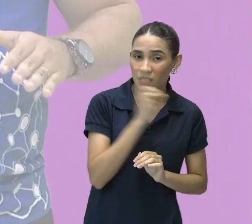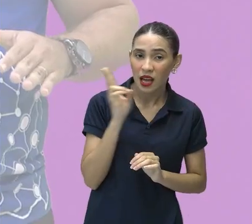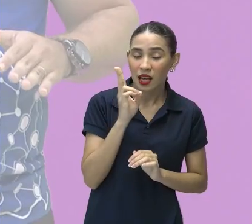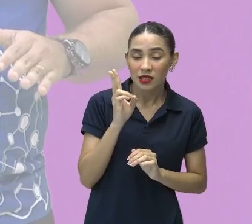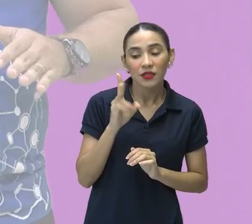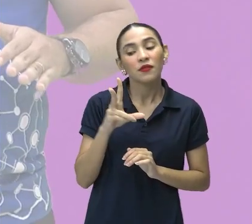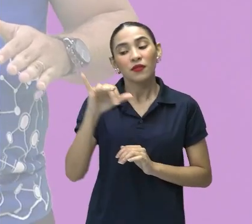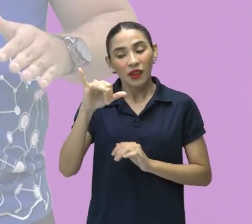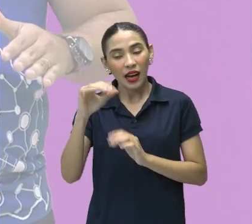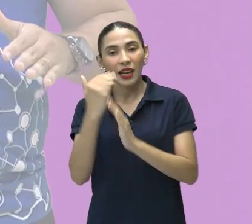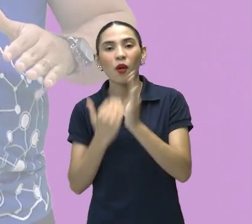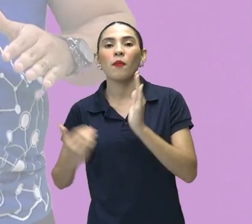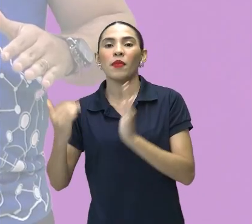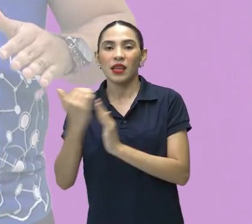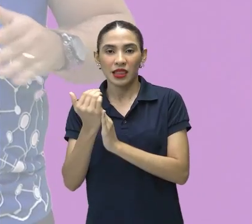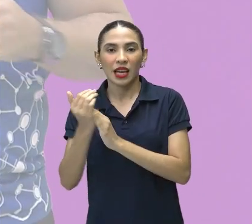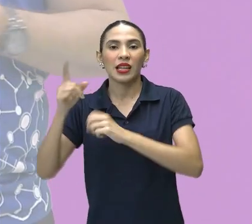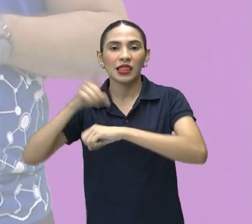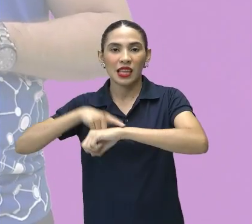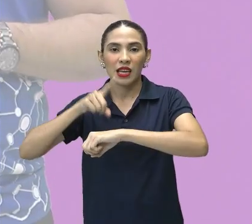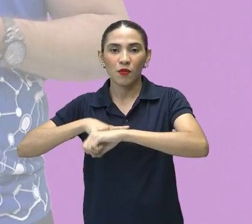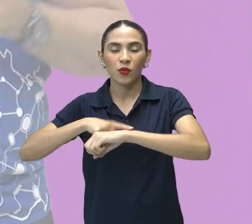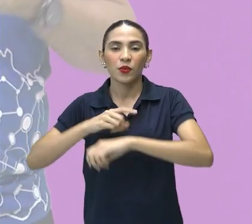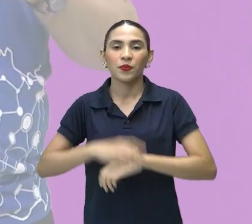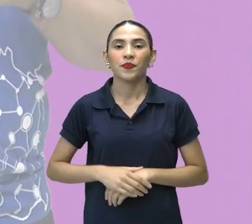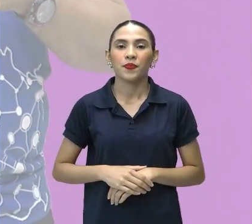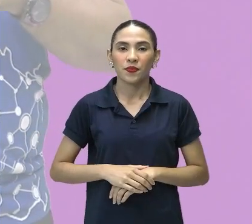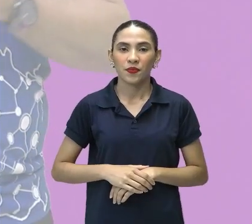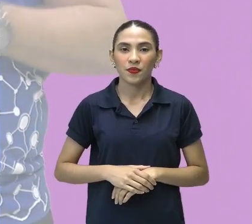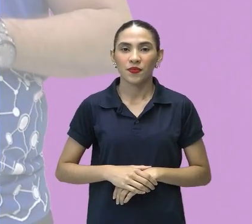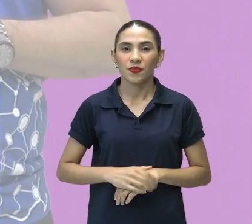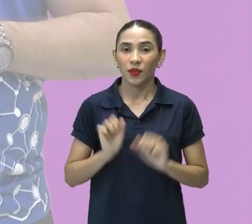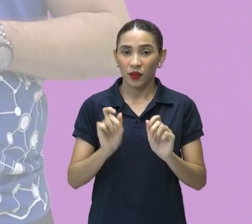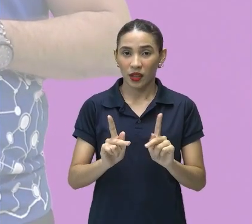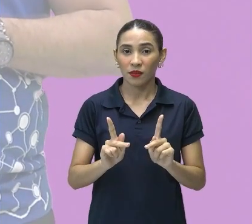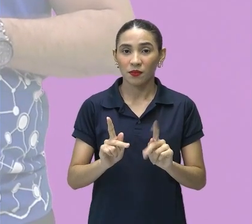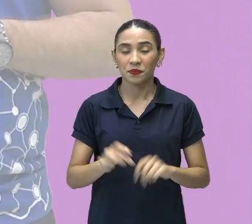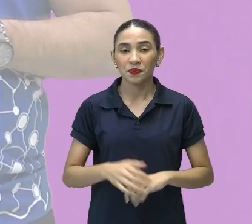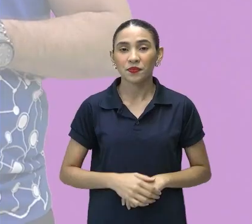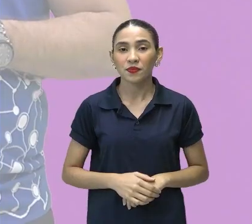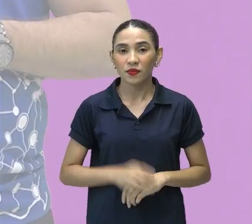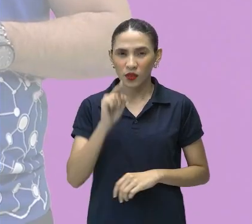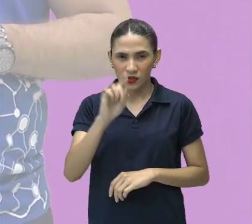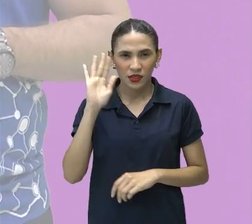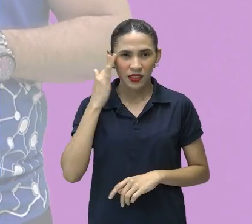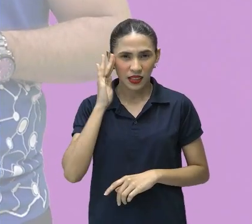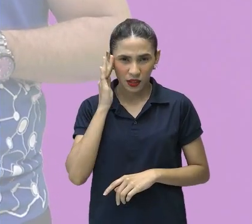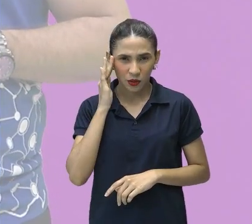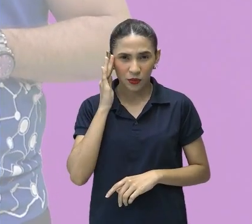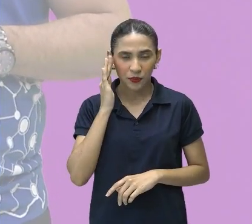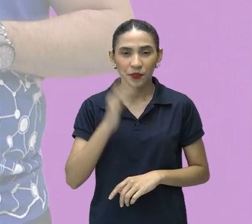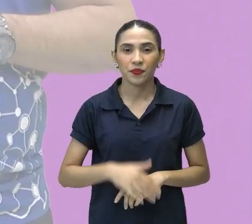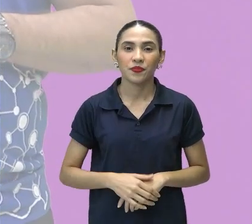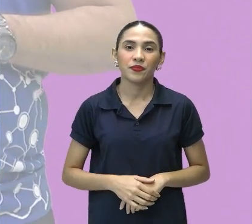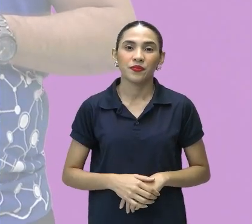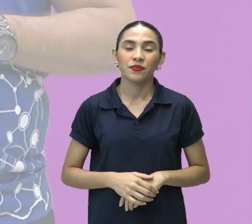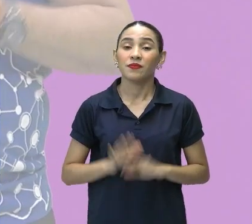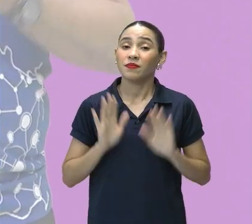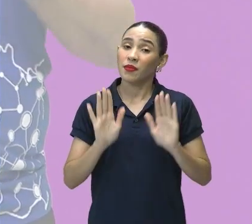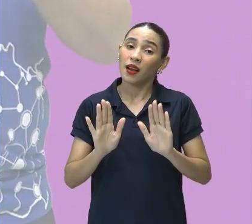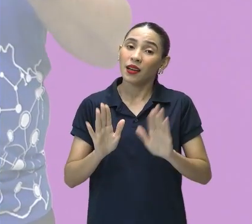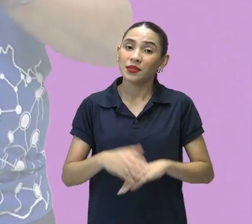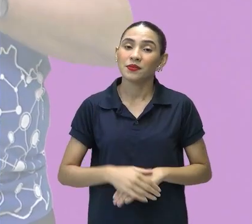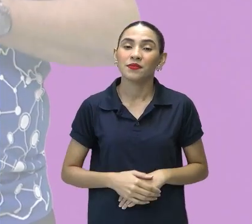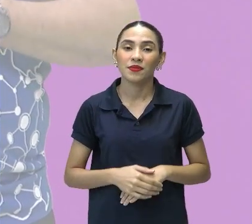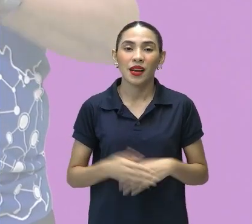eu vou aumentar o meu tempo, ok? Deu para entender como é que funciona?